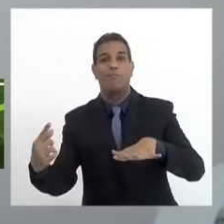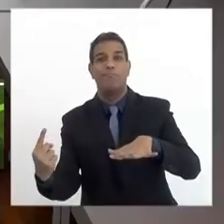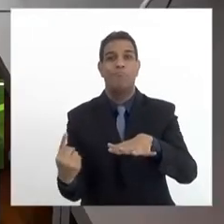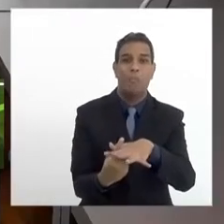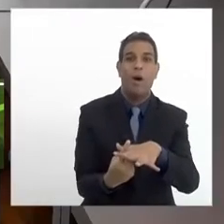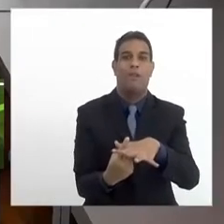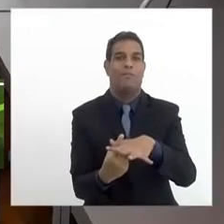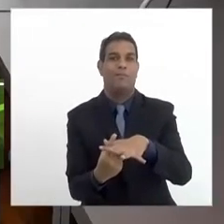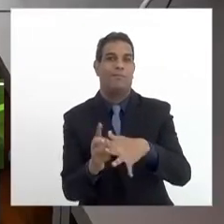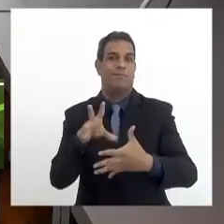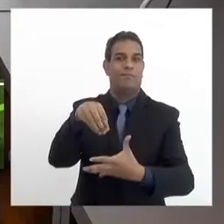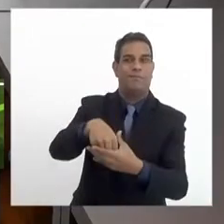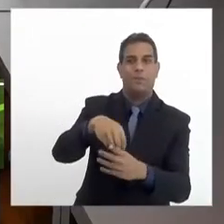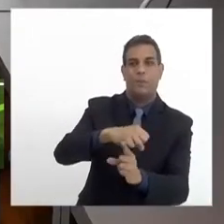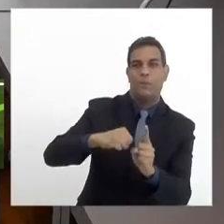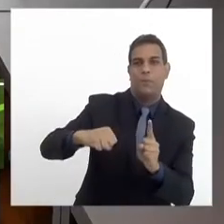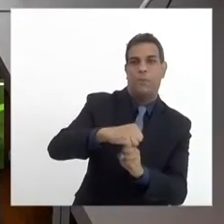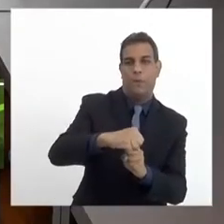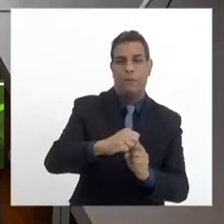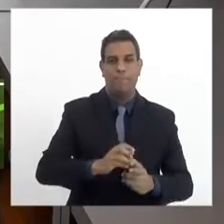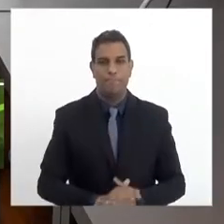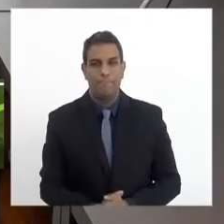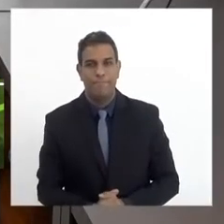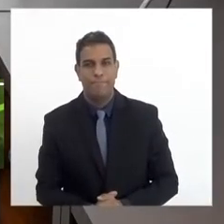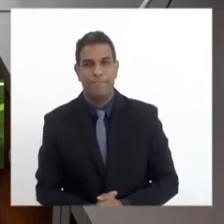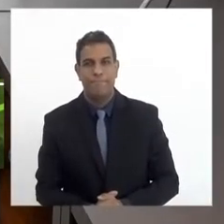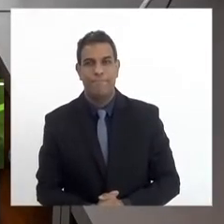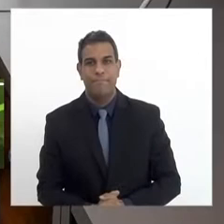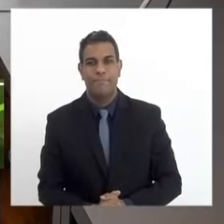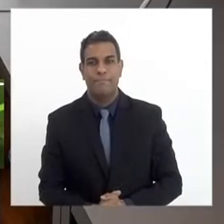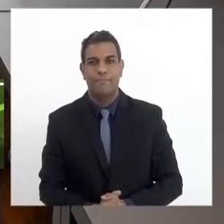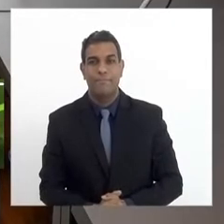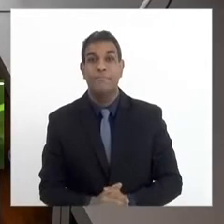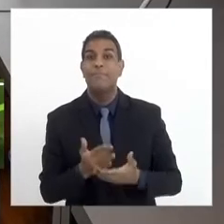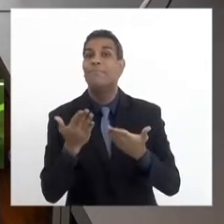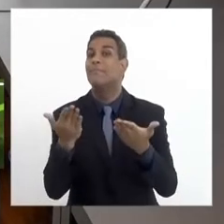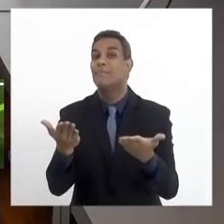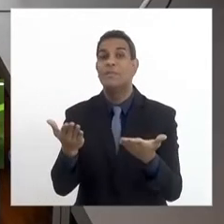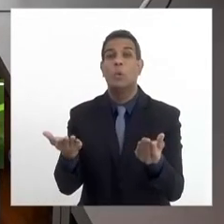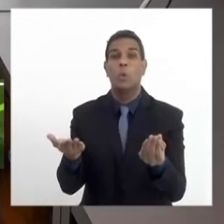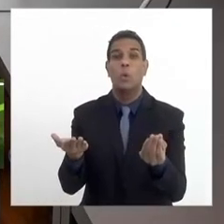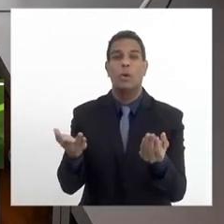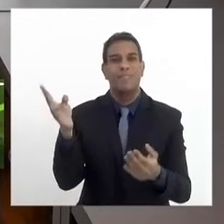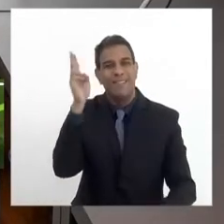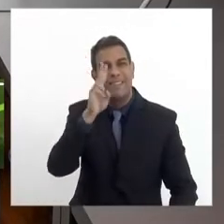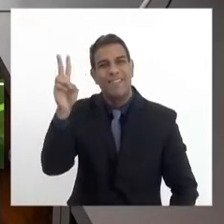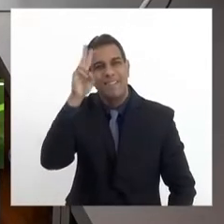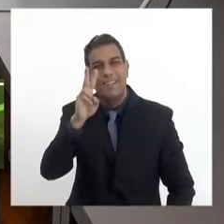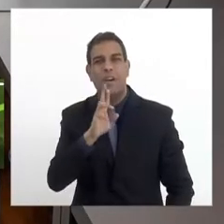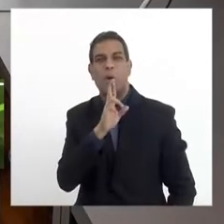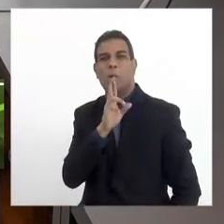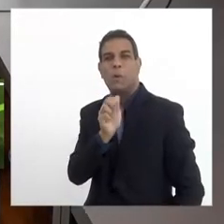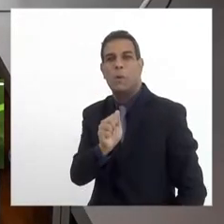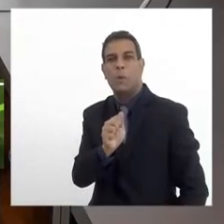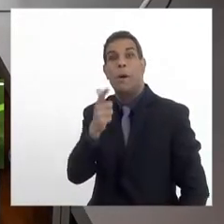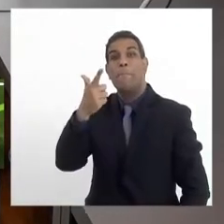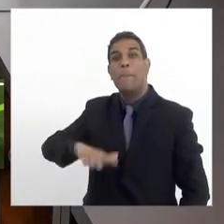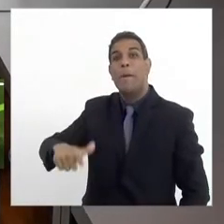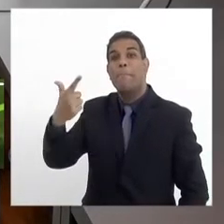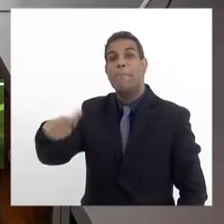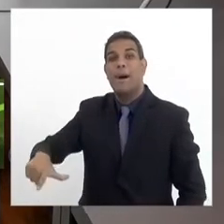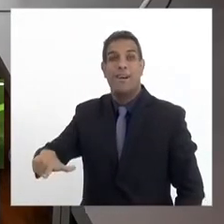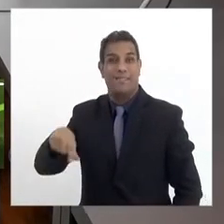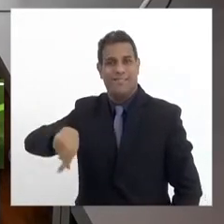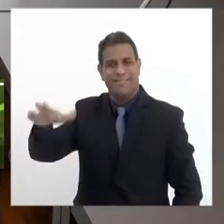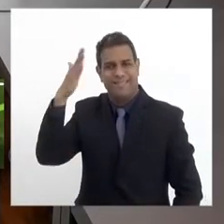deficiência, o Fernando. Que devia, né? Hã? Eu olhei aqui a experiência mais da Márcia. Segundo o deputado Rodrigo Fernando, ela ouve até mais do que